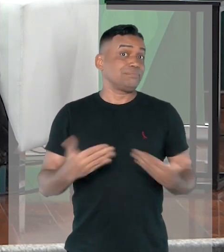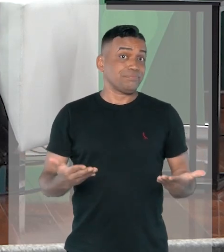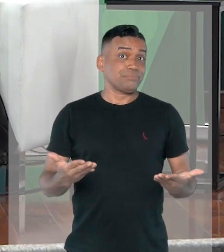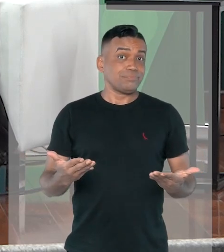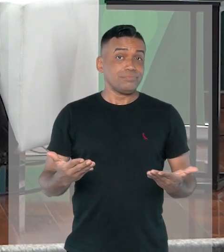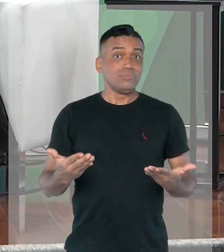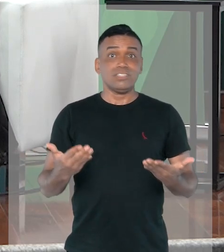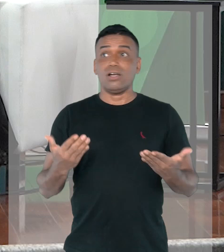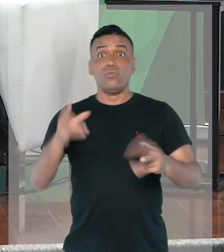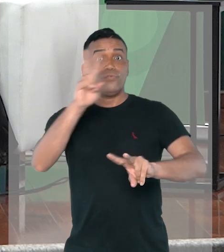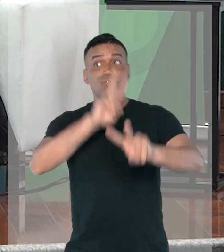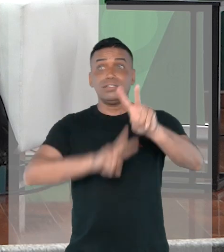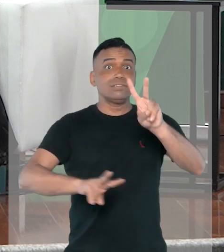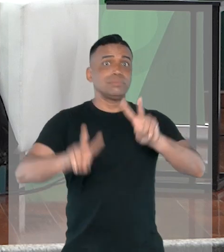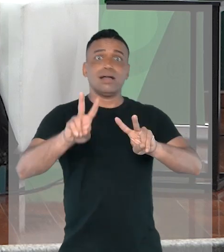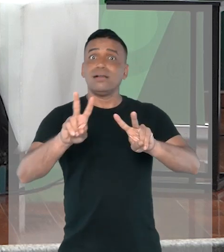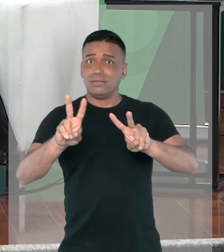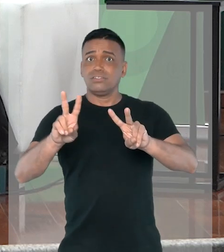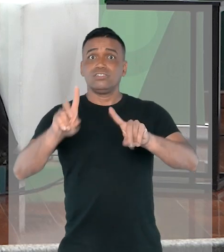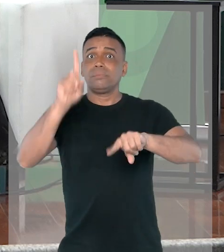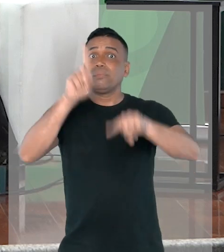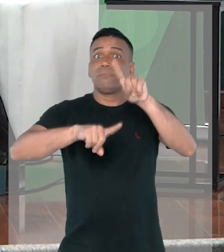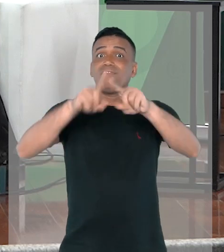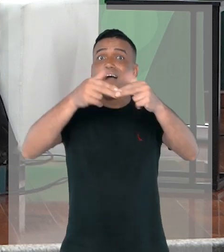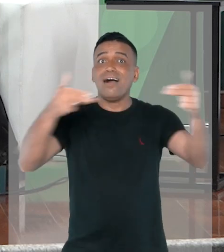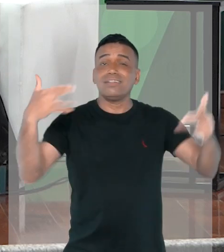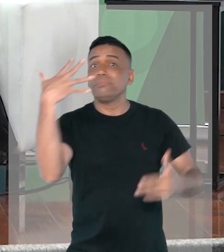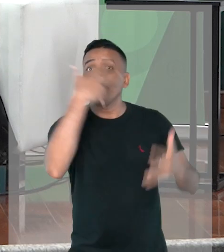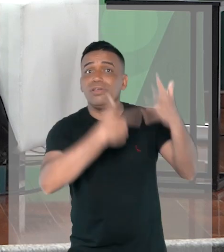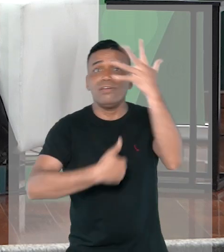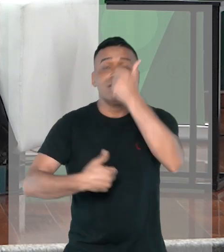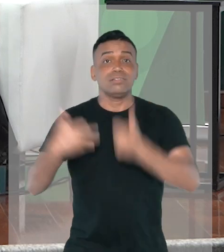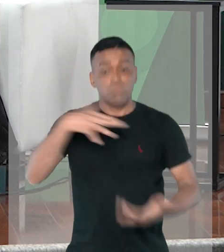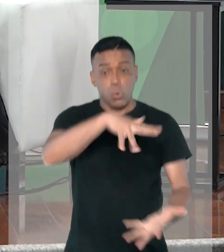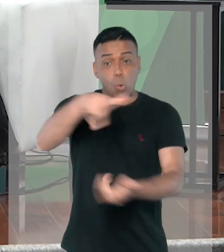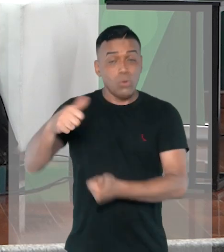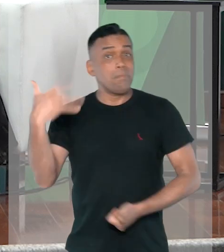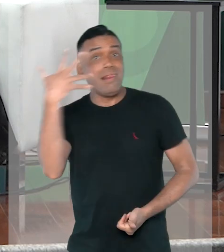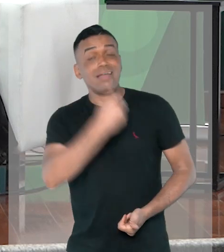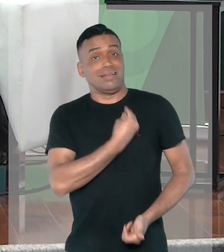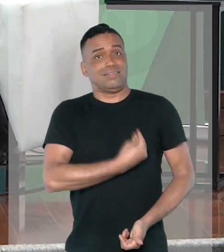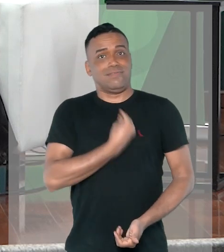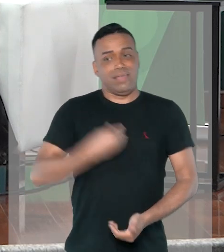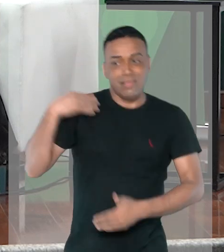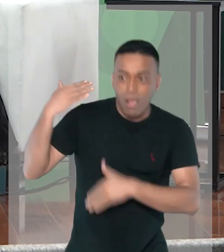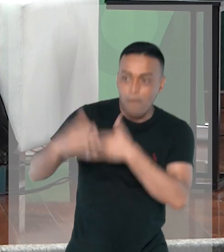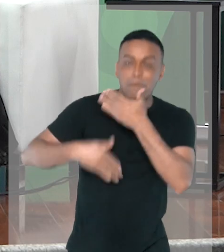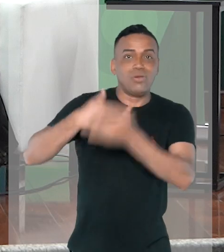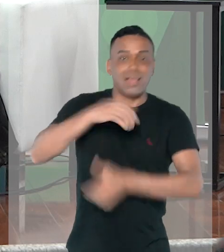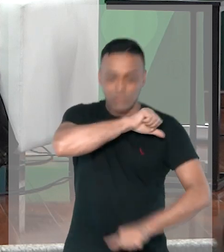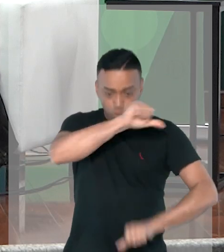a visibilidade das coisas bonitas do mundo, da beleza que é a vida, da beleza que é esse processo